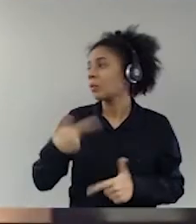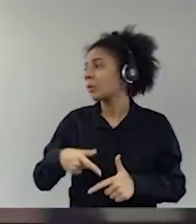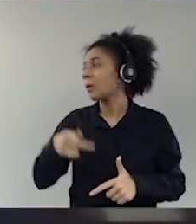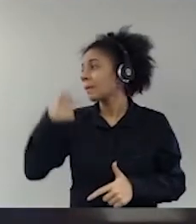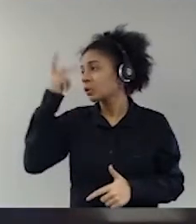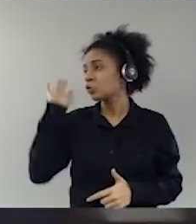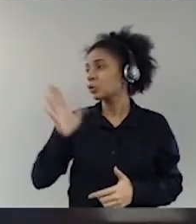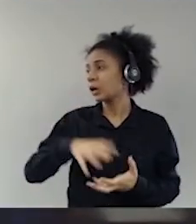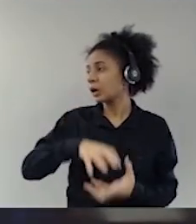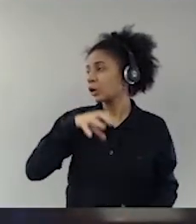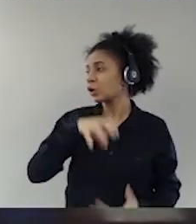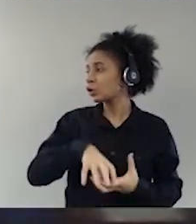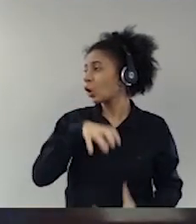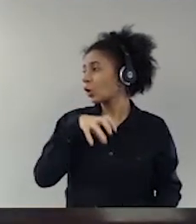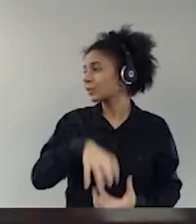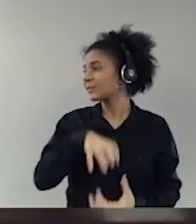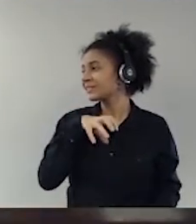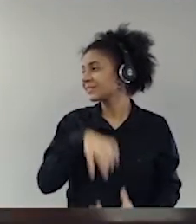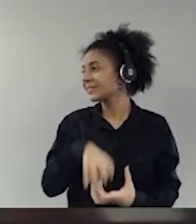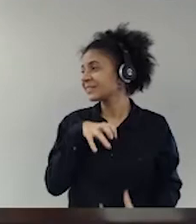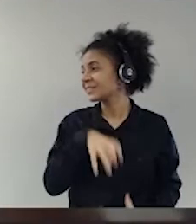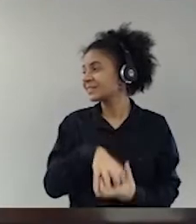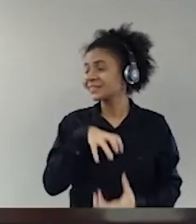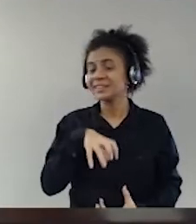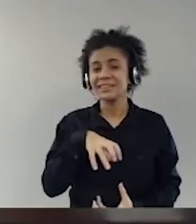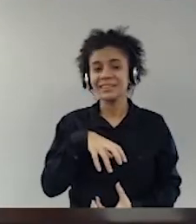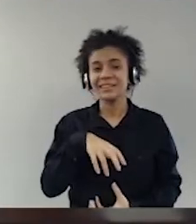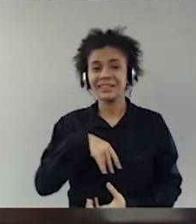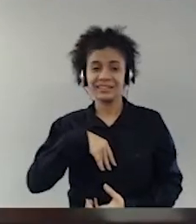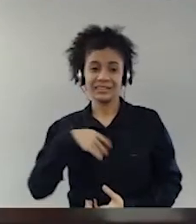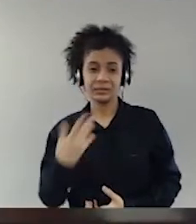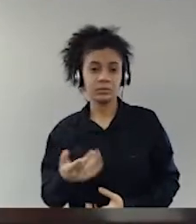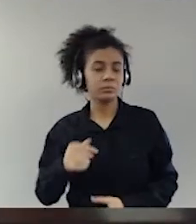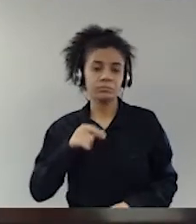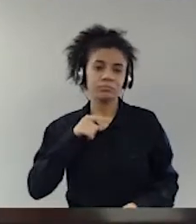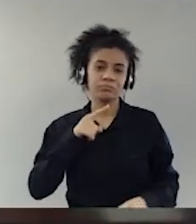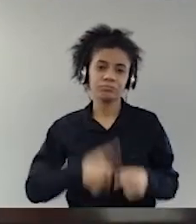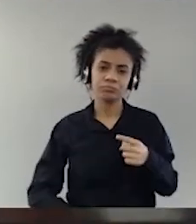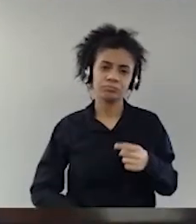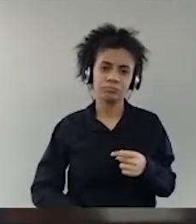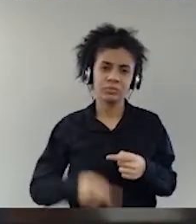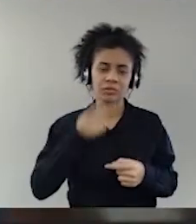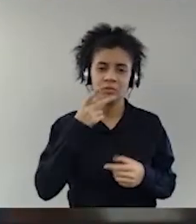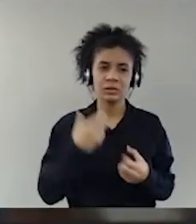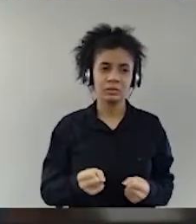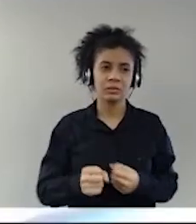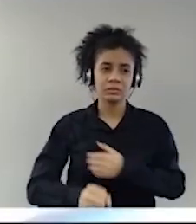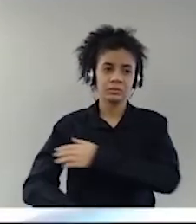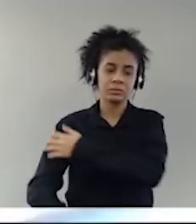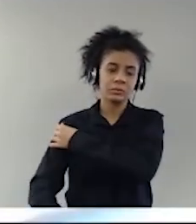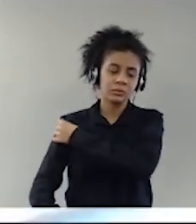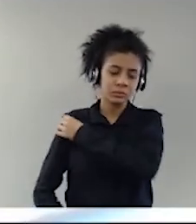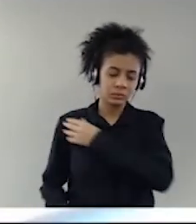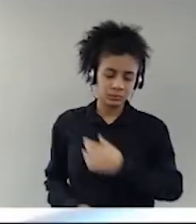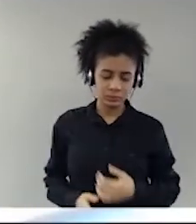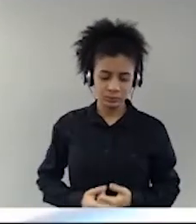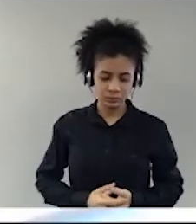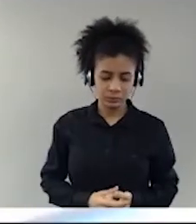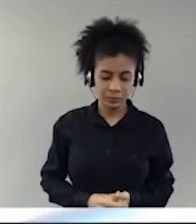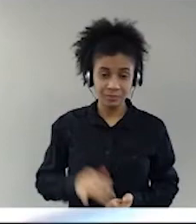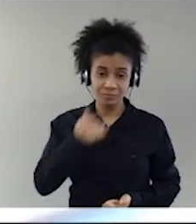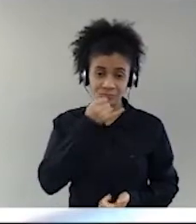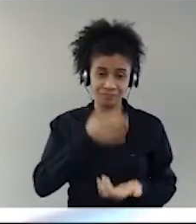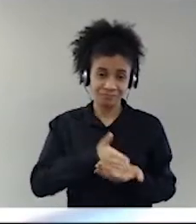pessoas idosas. E a liminar foi negada. Eu estou fazendo o papel de